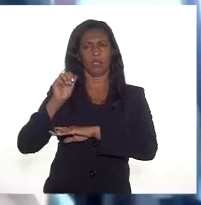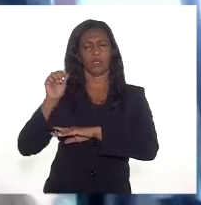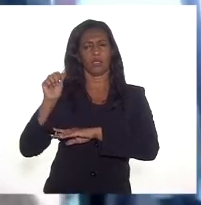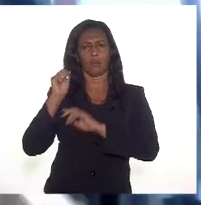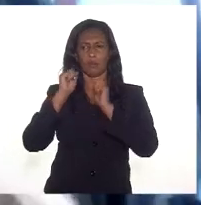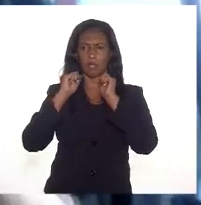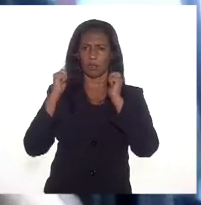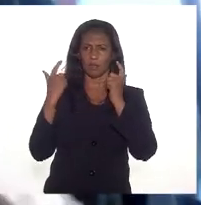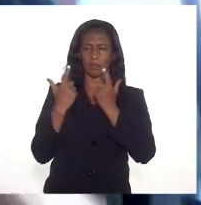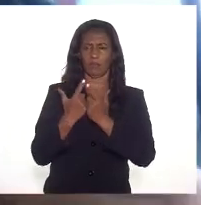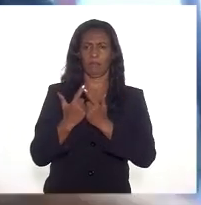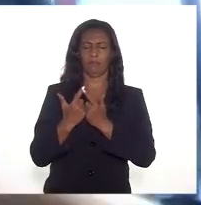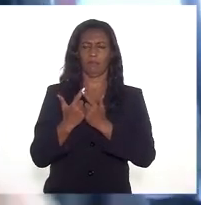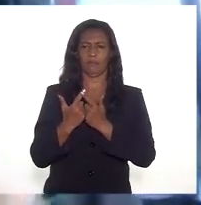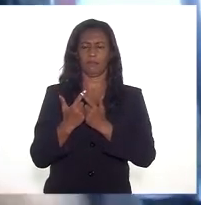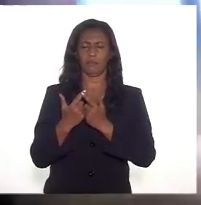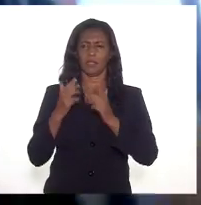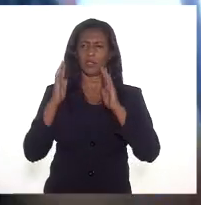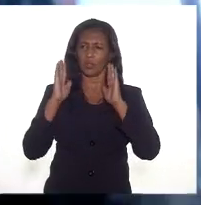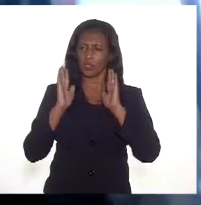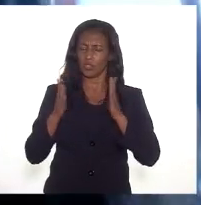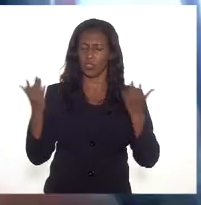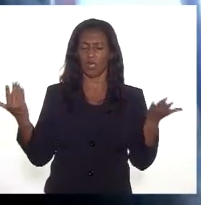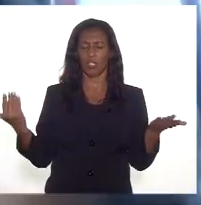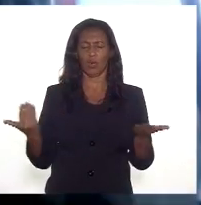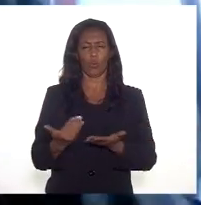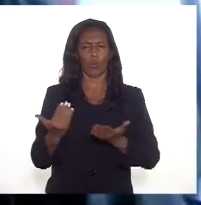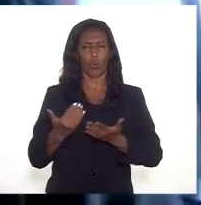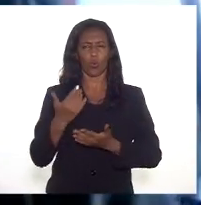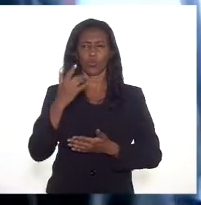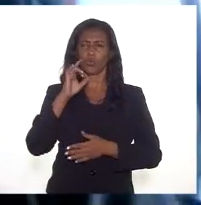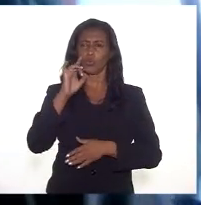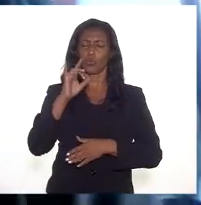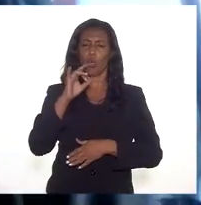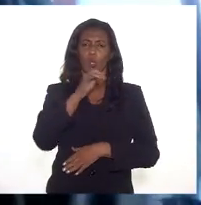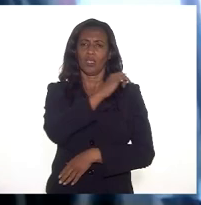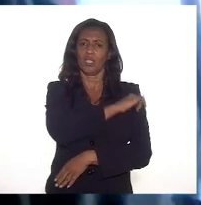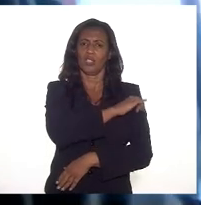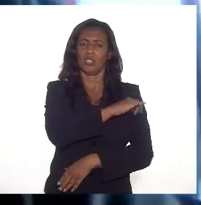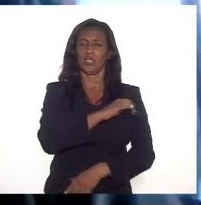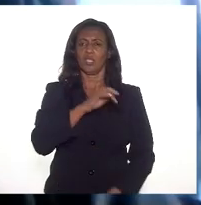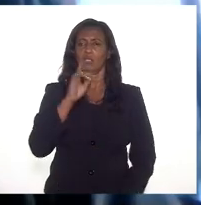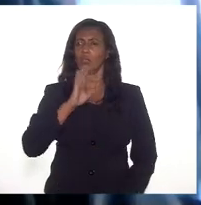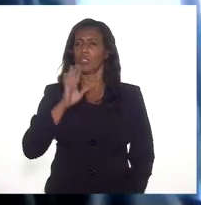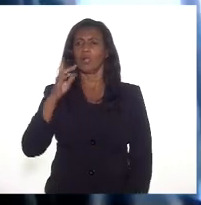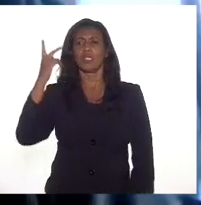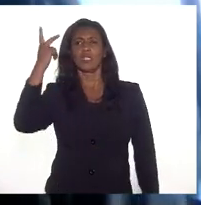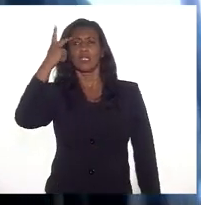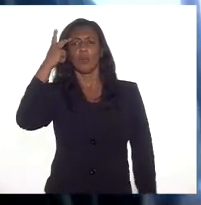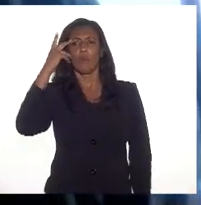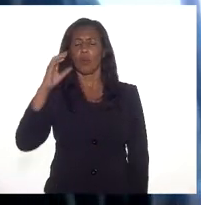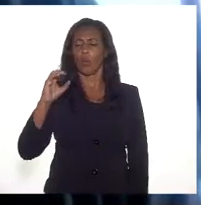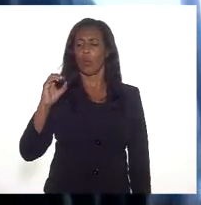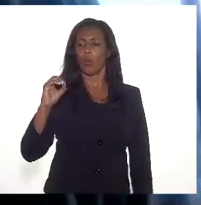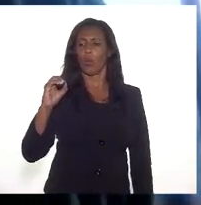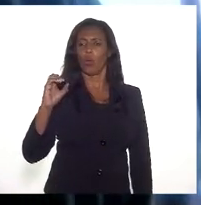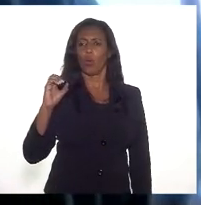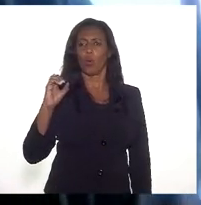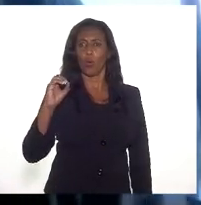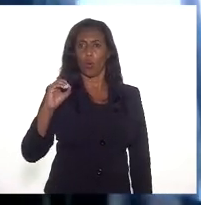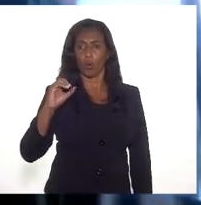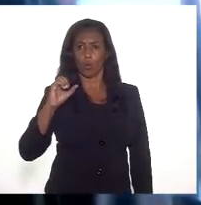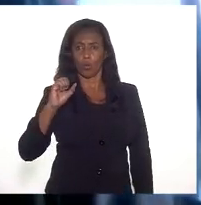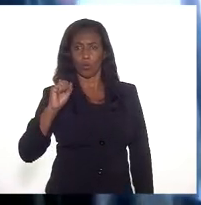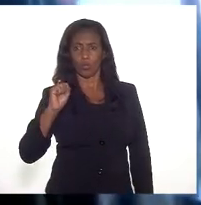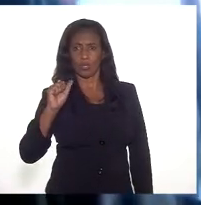que a gente já postou hoje, já entramos, embora não seja no Rio de Janeiro, em Osasco, foi a destruição de